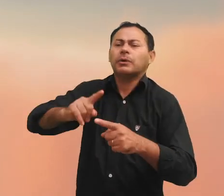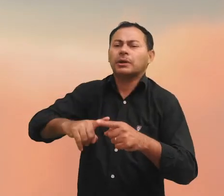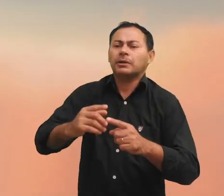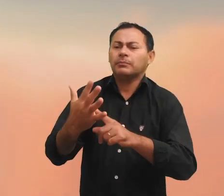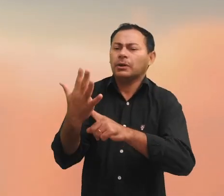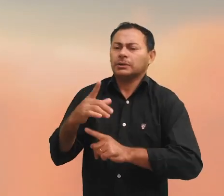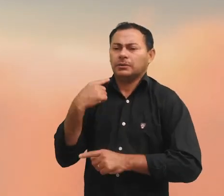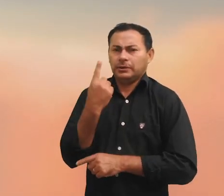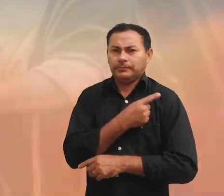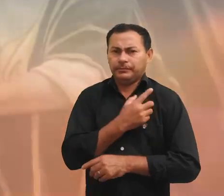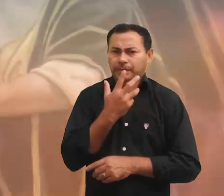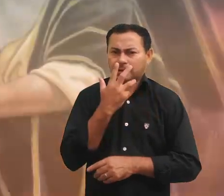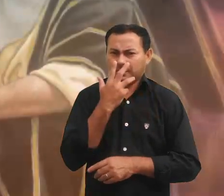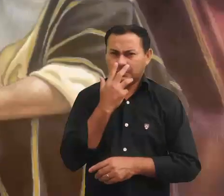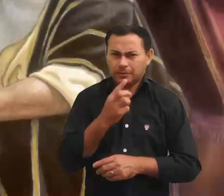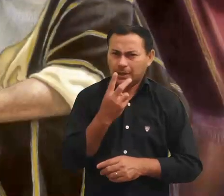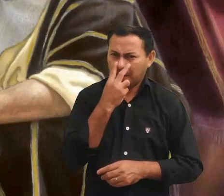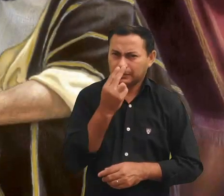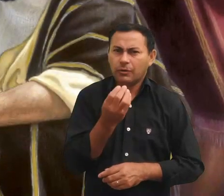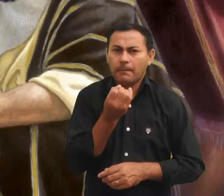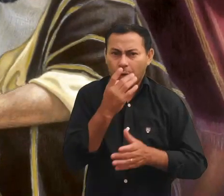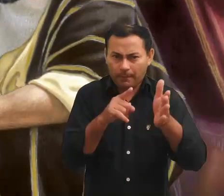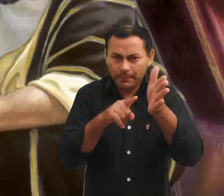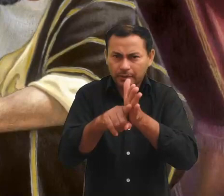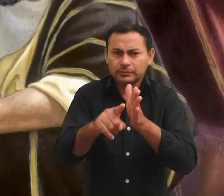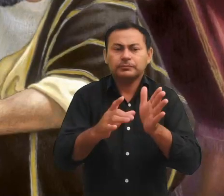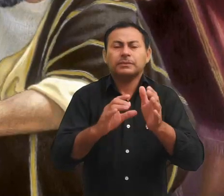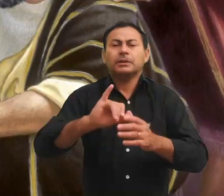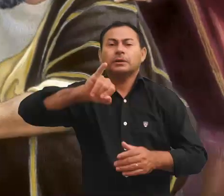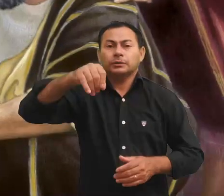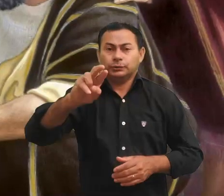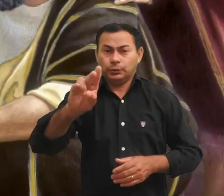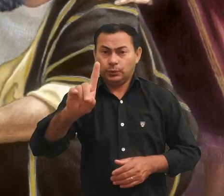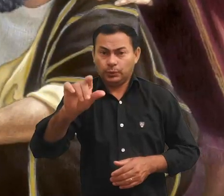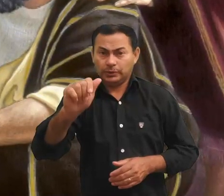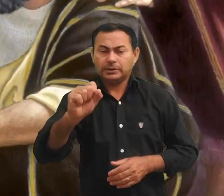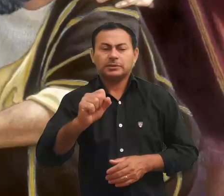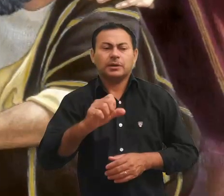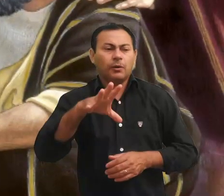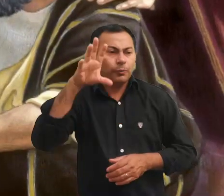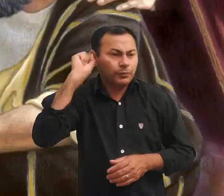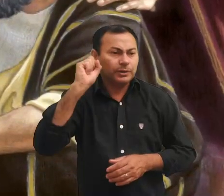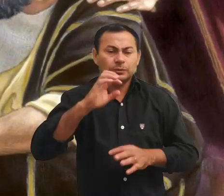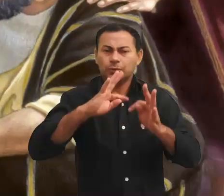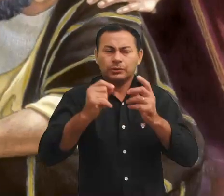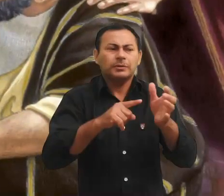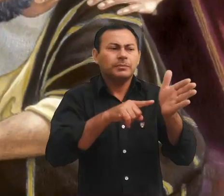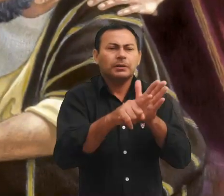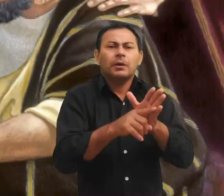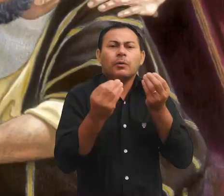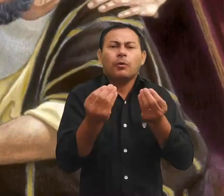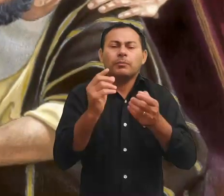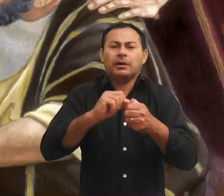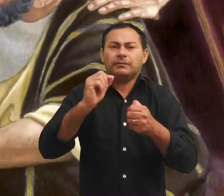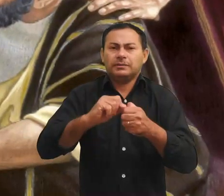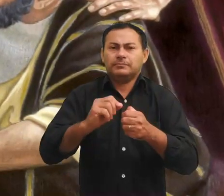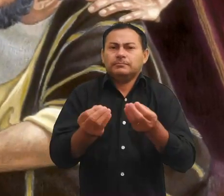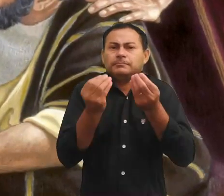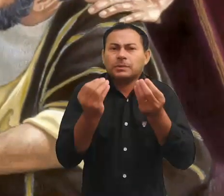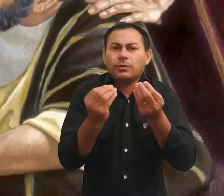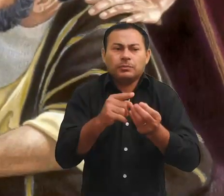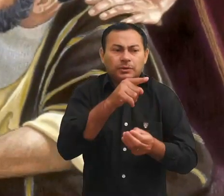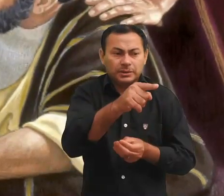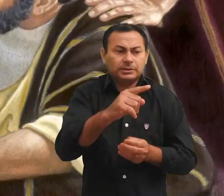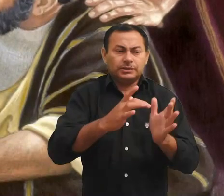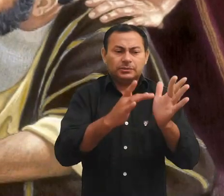não ao mundo?" Você não acha que esta foi uma boa pergunta? Judas estava ouvindo tudo e perguntou: "Como que o Senhor vai